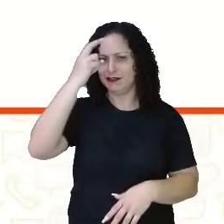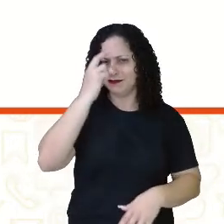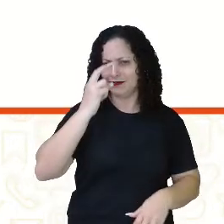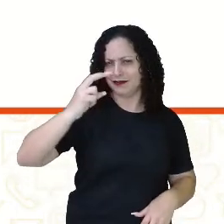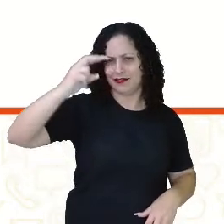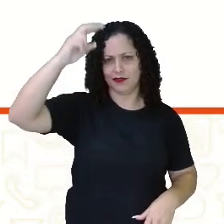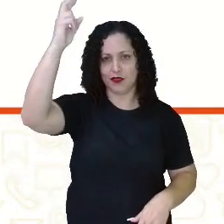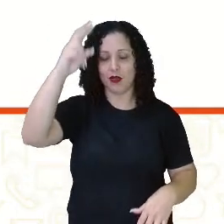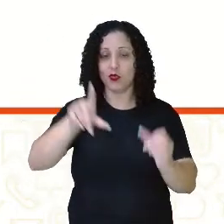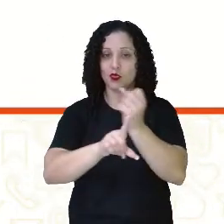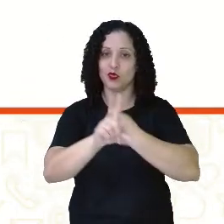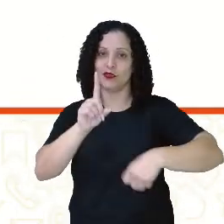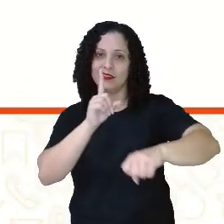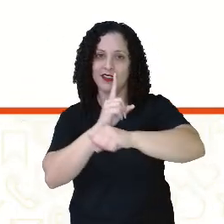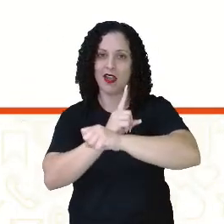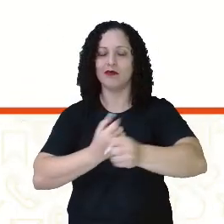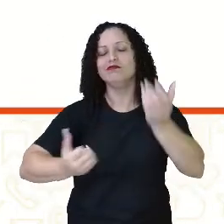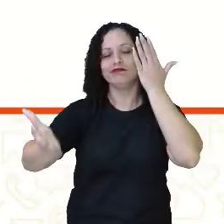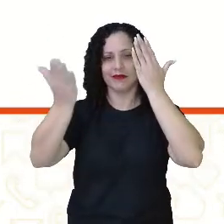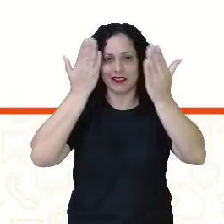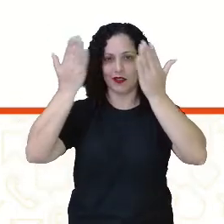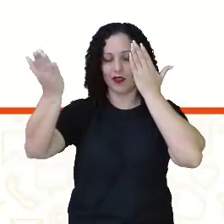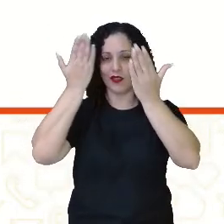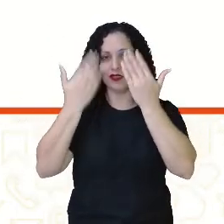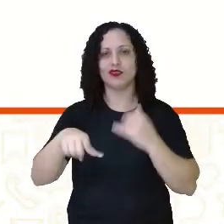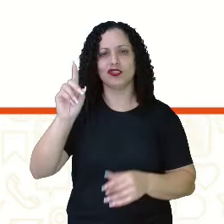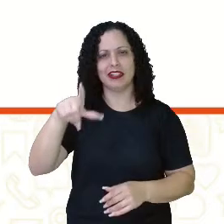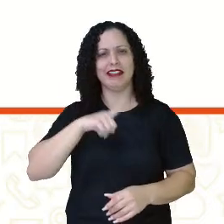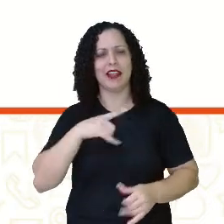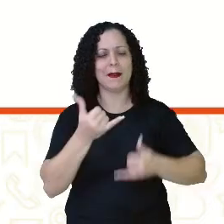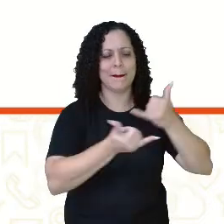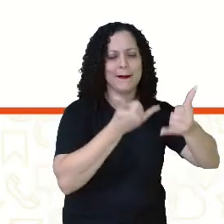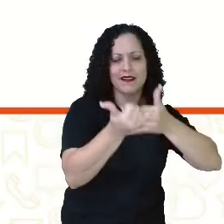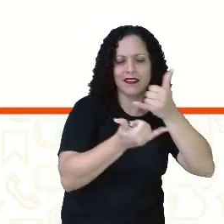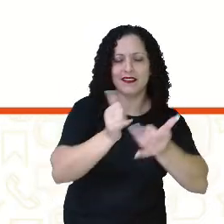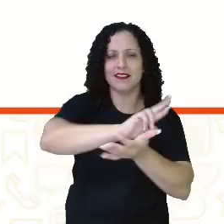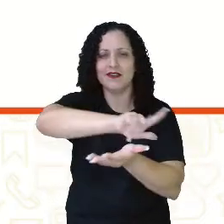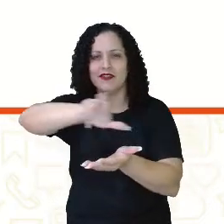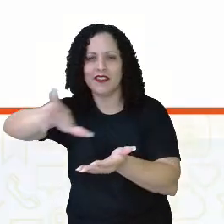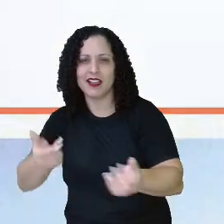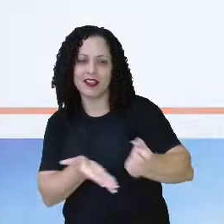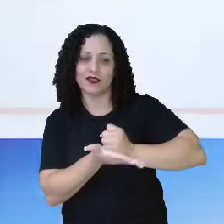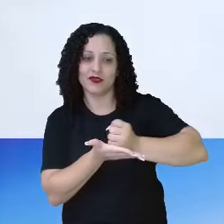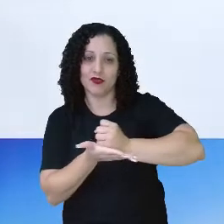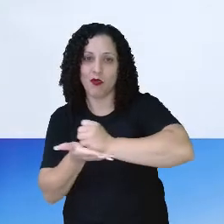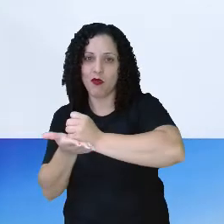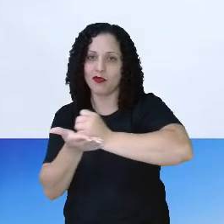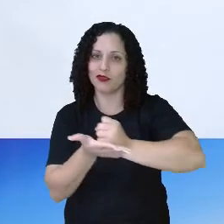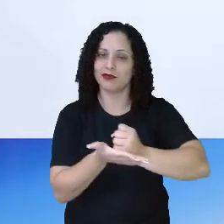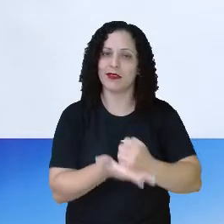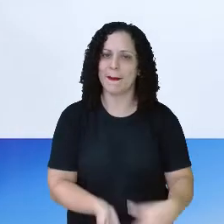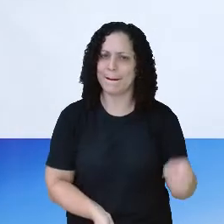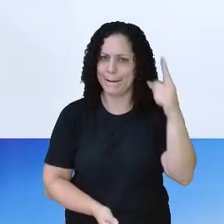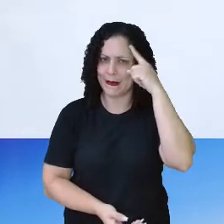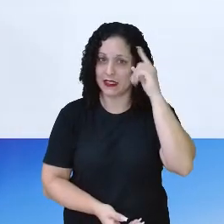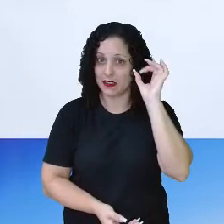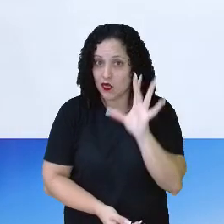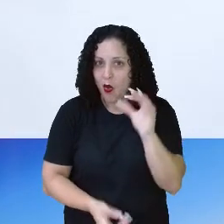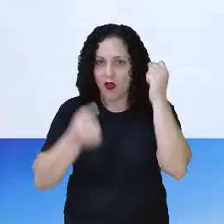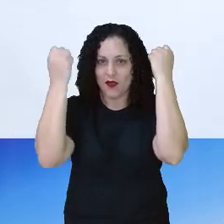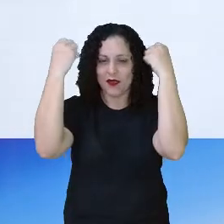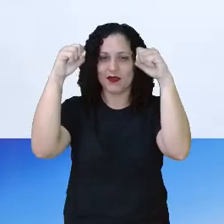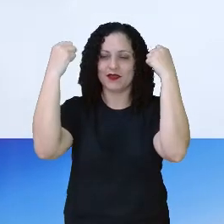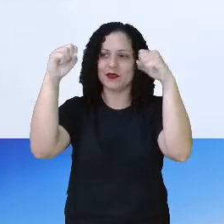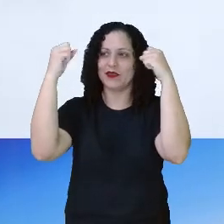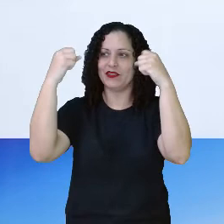e psicológico, através de jogos e brincadeiras. Então, quem pensa que a educação física não